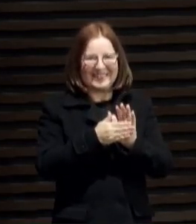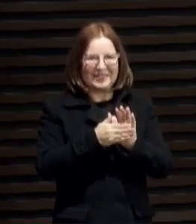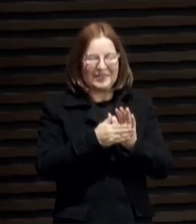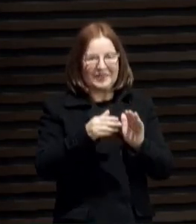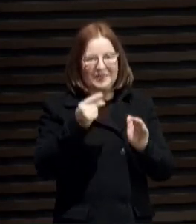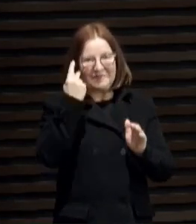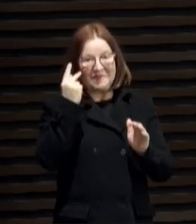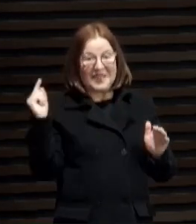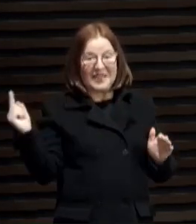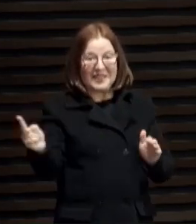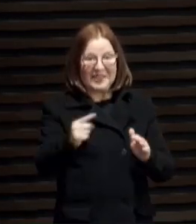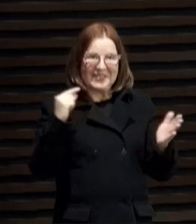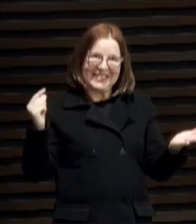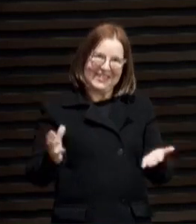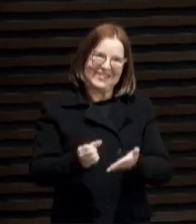salvar.